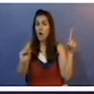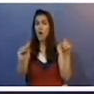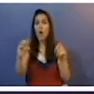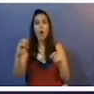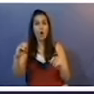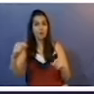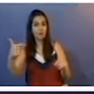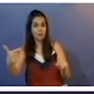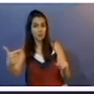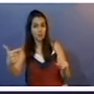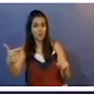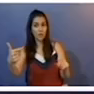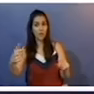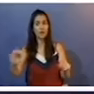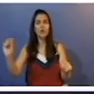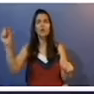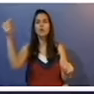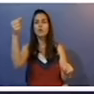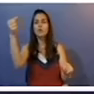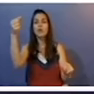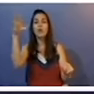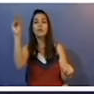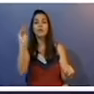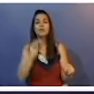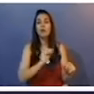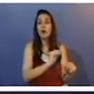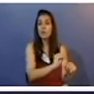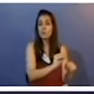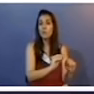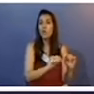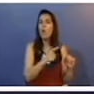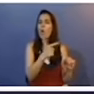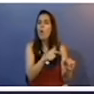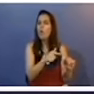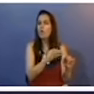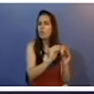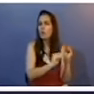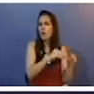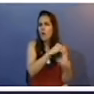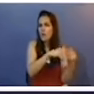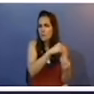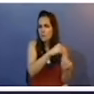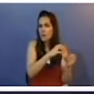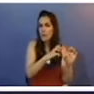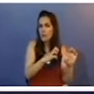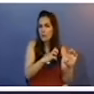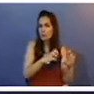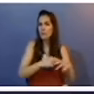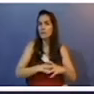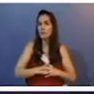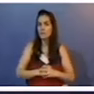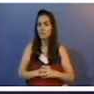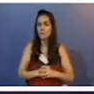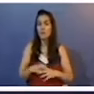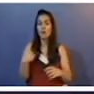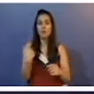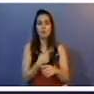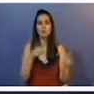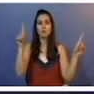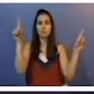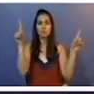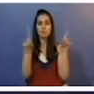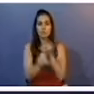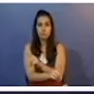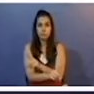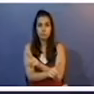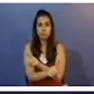do oxigênio vai para o cátion que está acompanhando ele. Então a gente sempre inverte os valores para fazer o